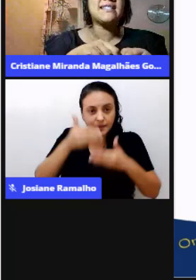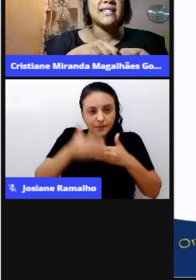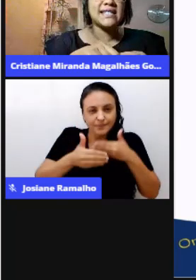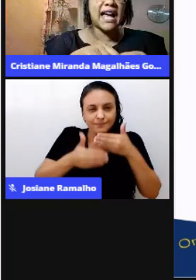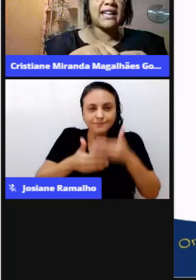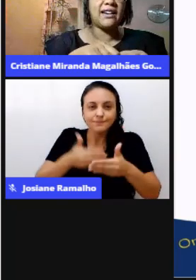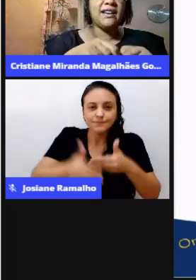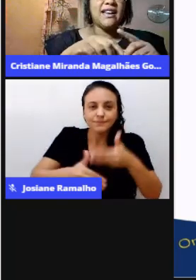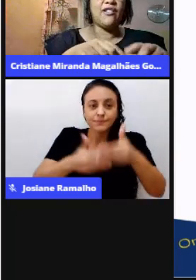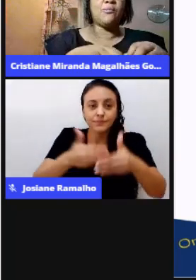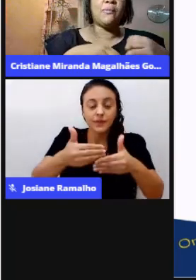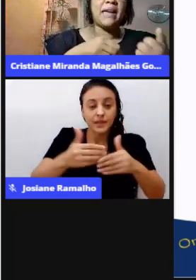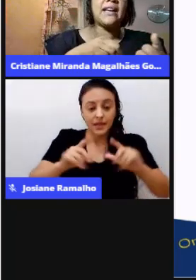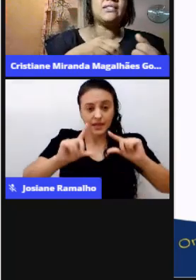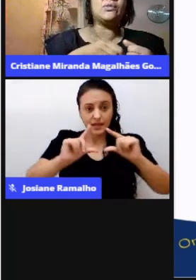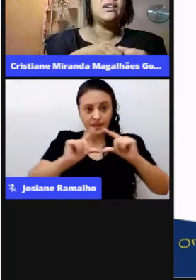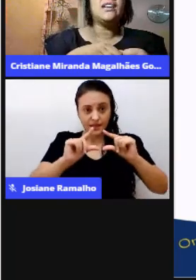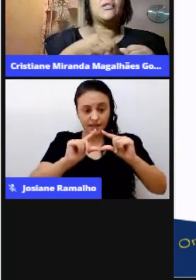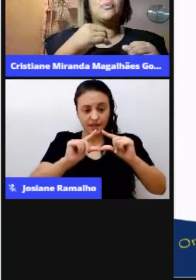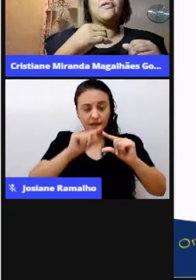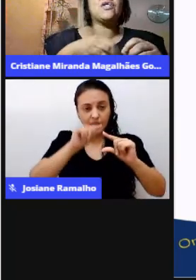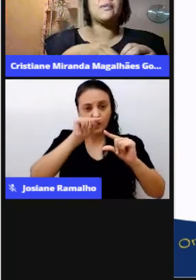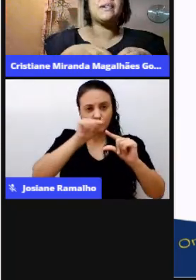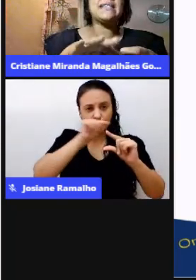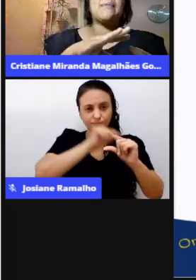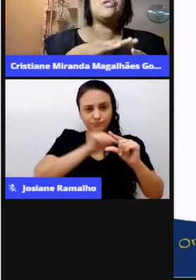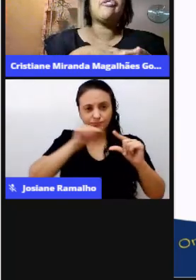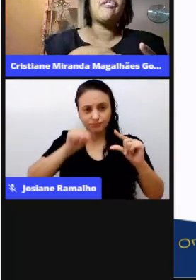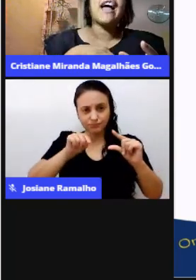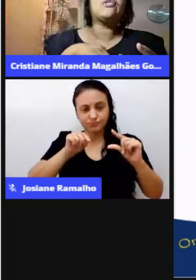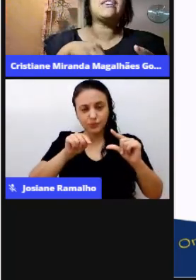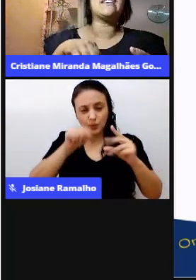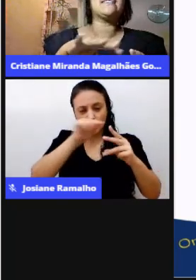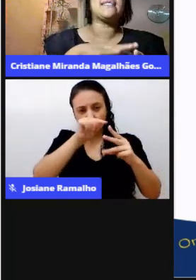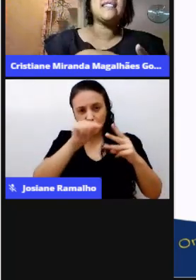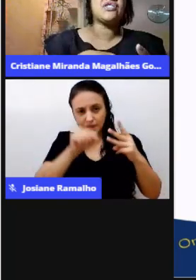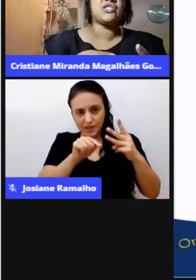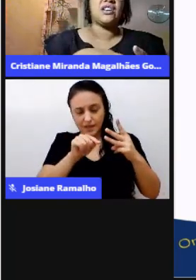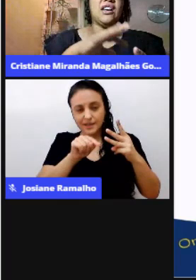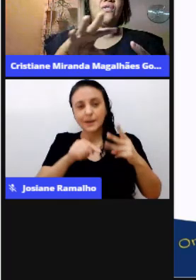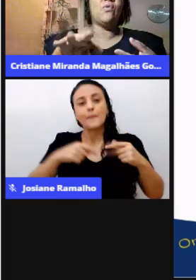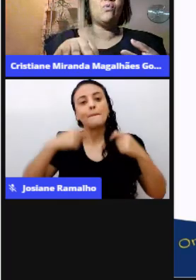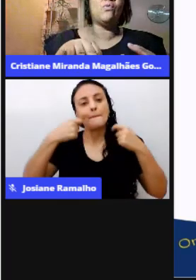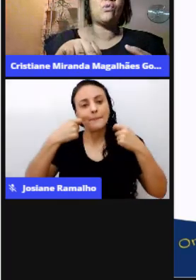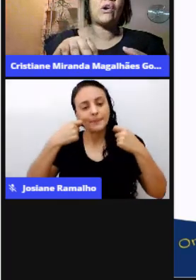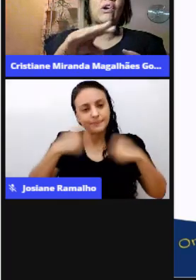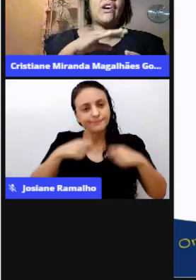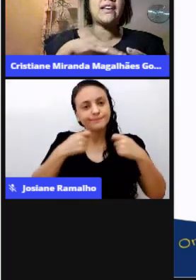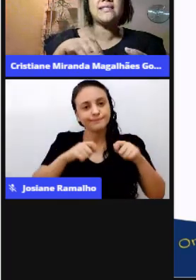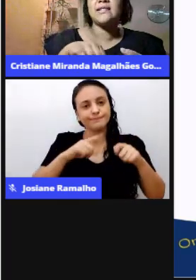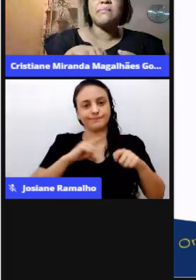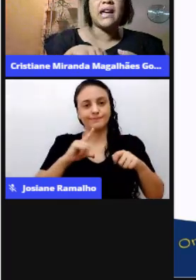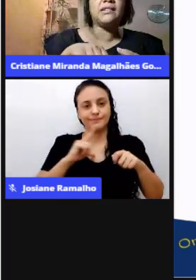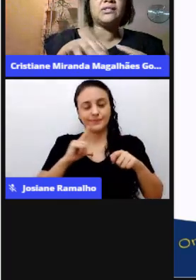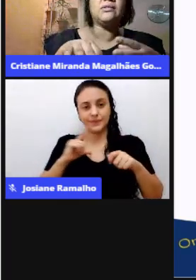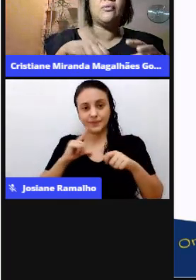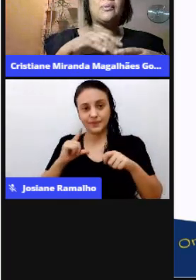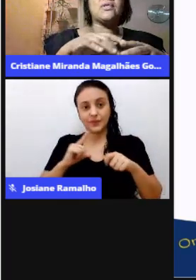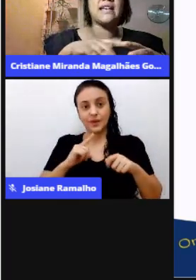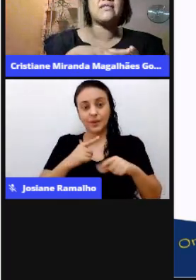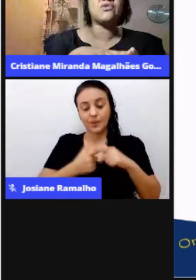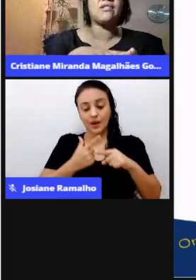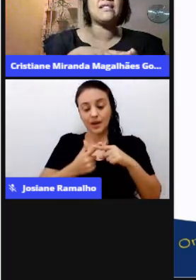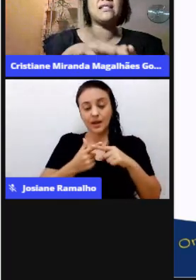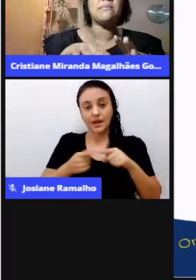faz necessária. É um momento que o professor percebe de fato que existe um conhecimento,